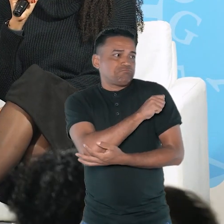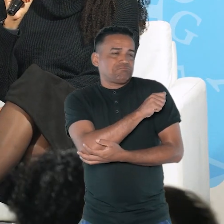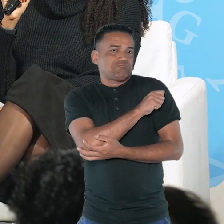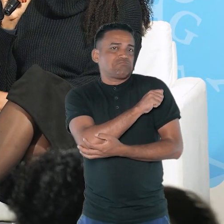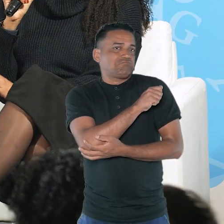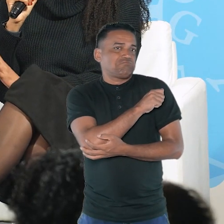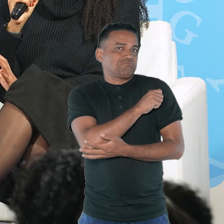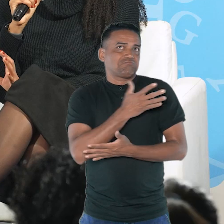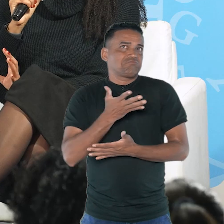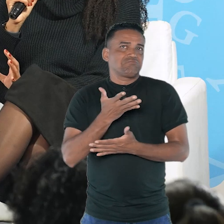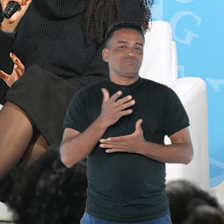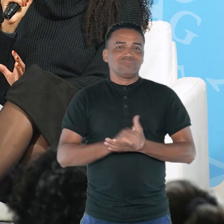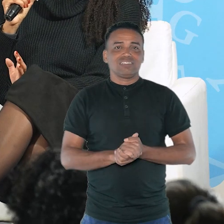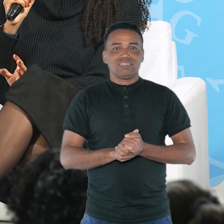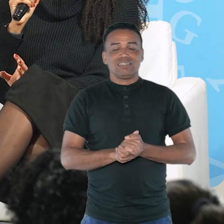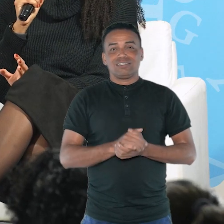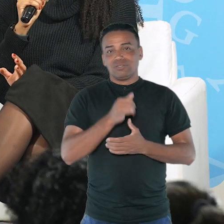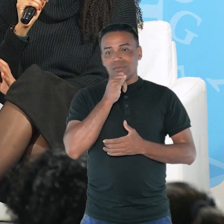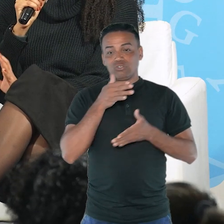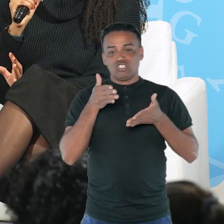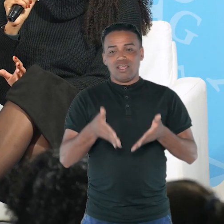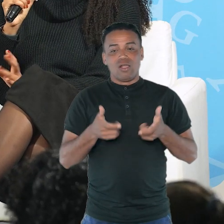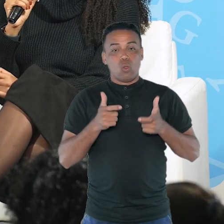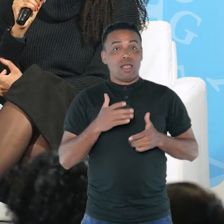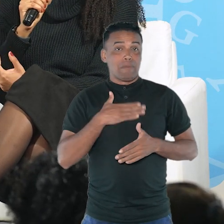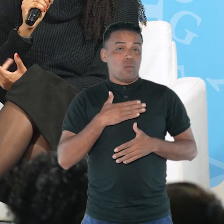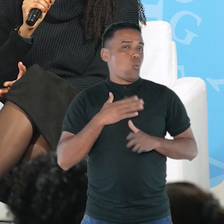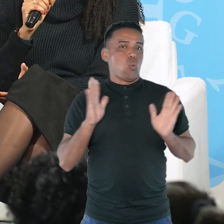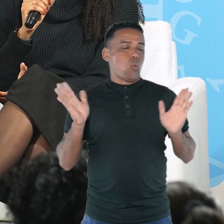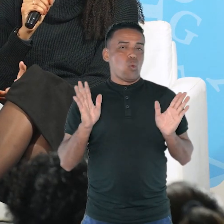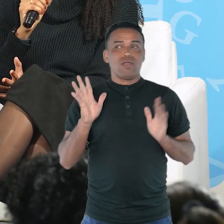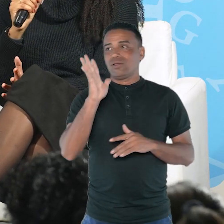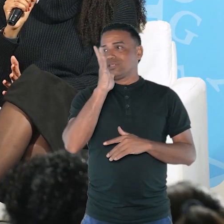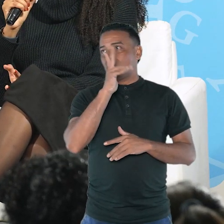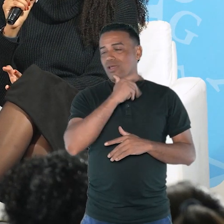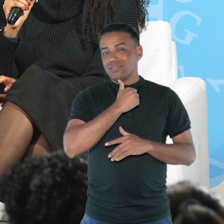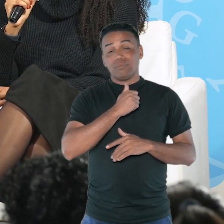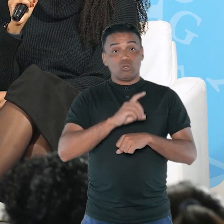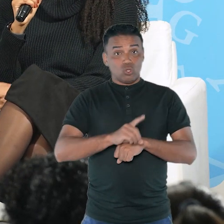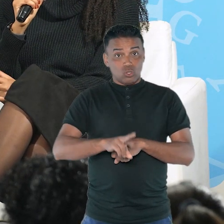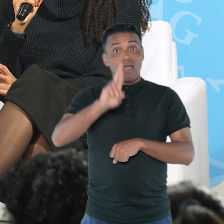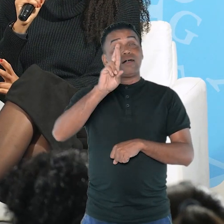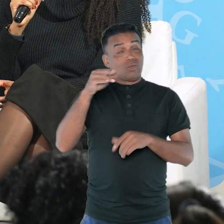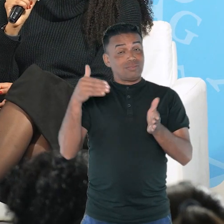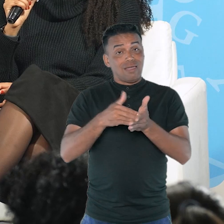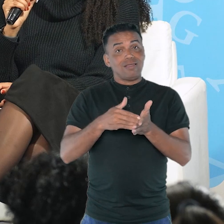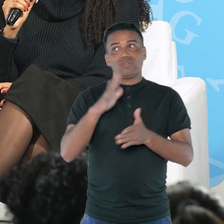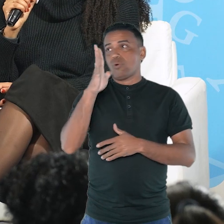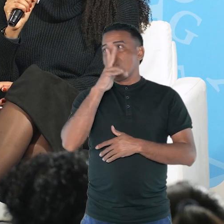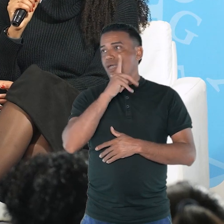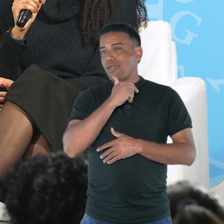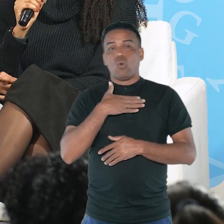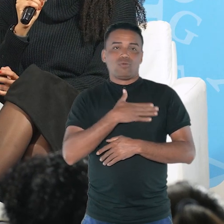que chega, né, quando você está num espaço que não é seu. Eu demorei muito, apesar de ter saído da UNB só depois do doutorado, eu demorei a